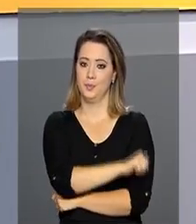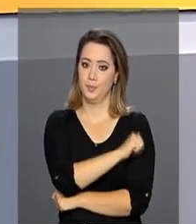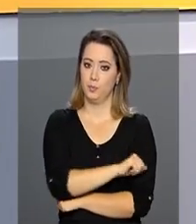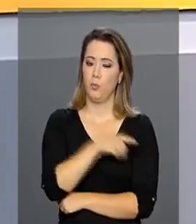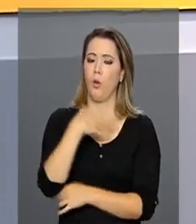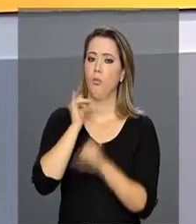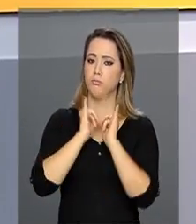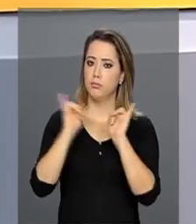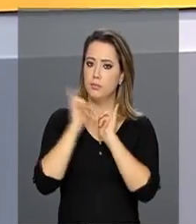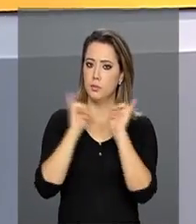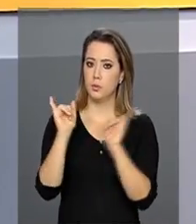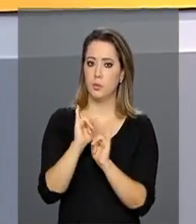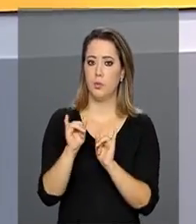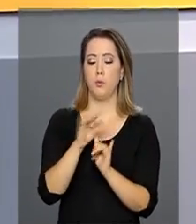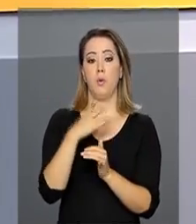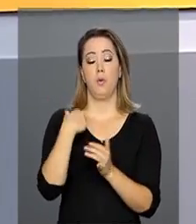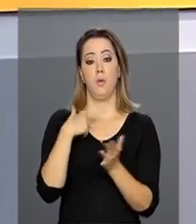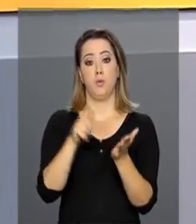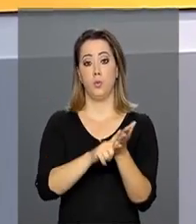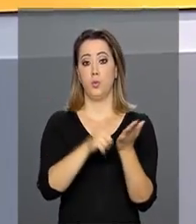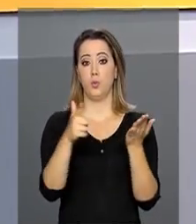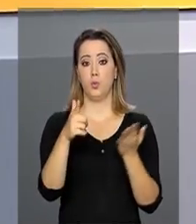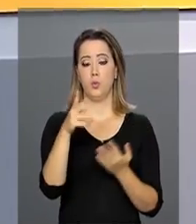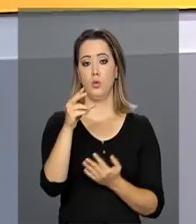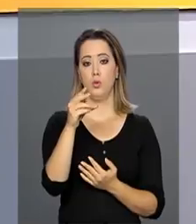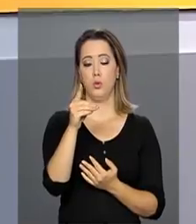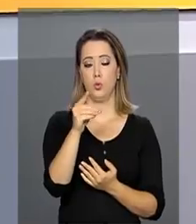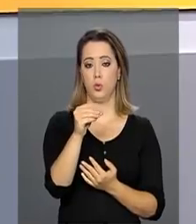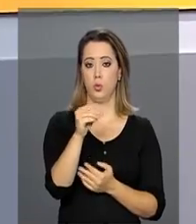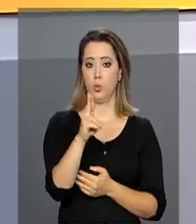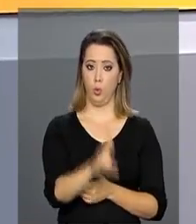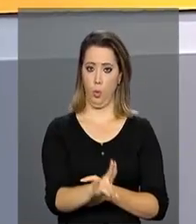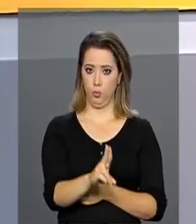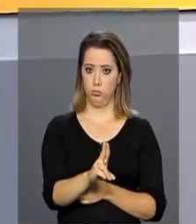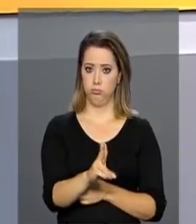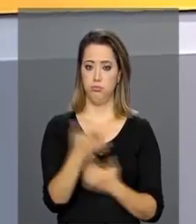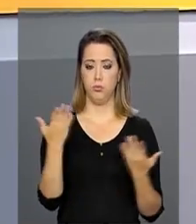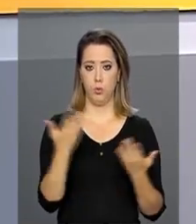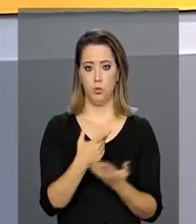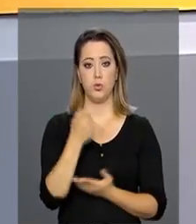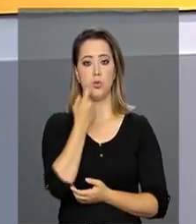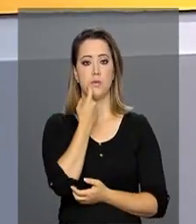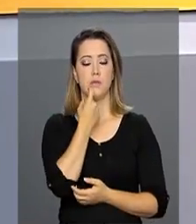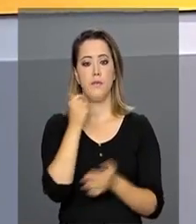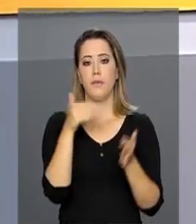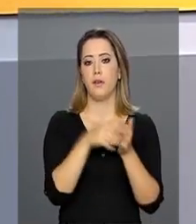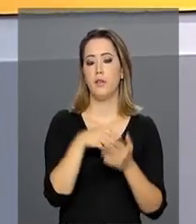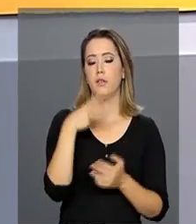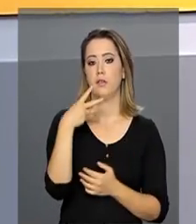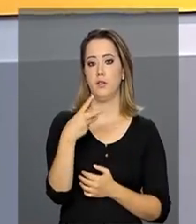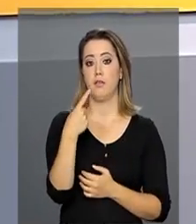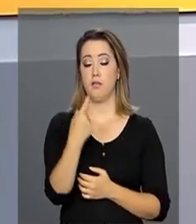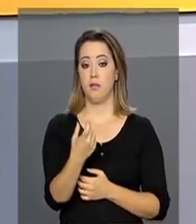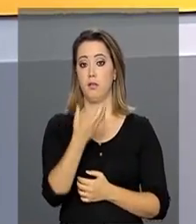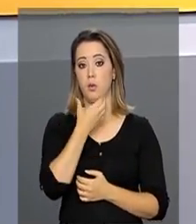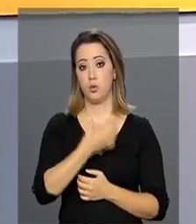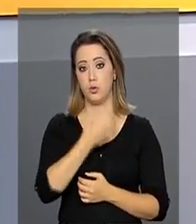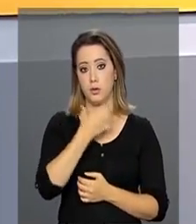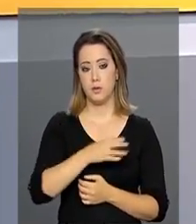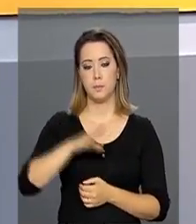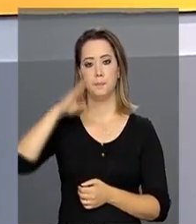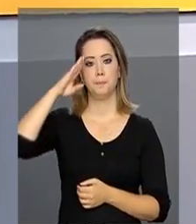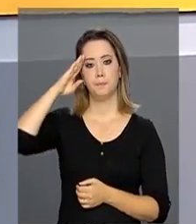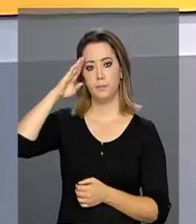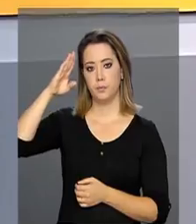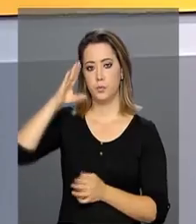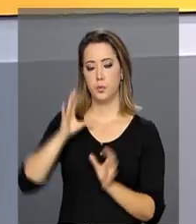publicado em edição extra do Diário Oficial a partir desta sexta-feira até o dia 31 de dezembro os militares